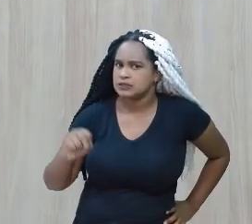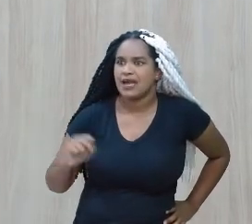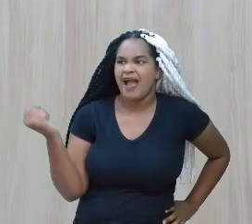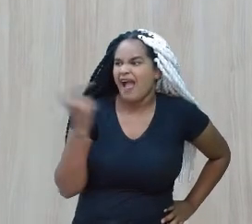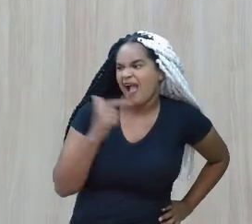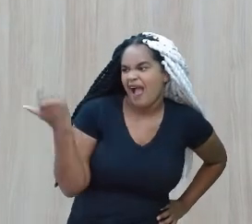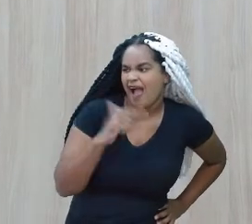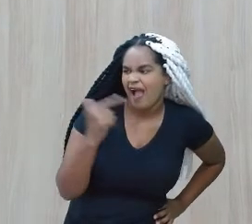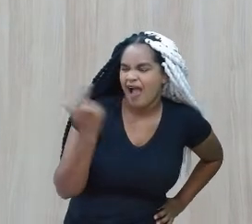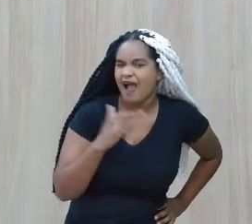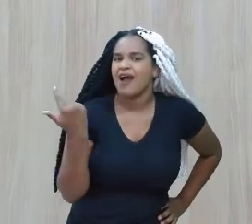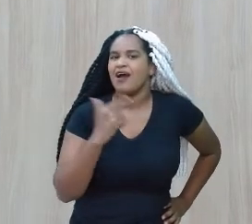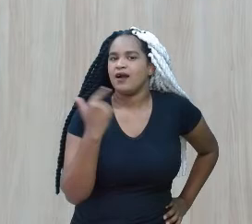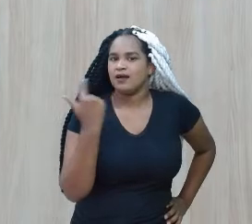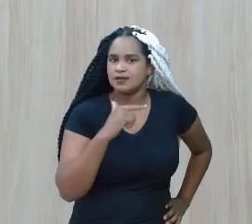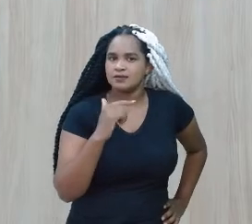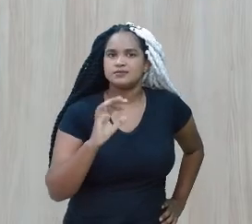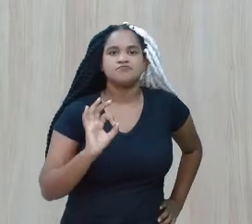estridente